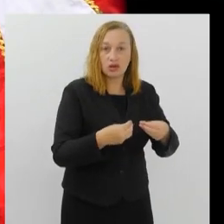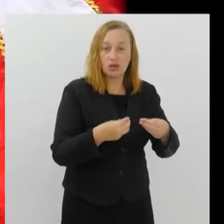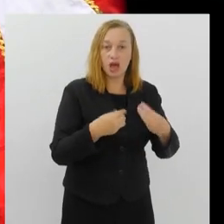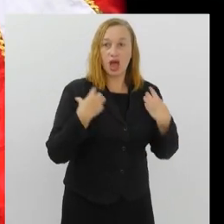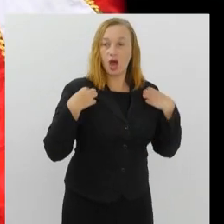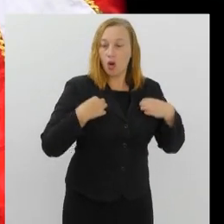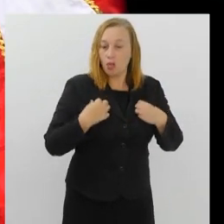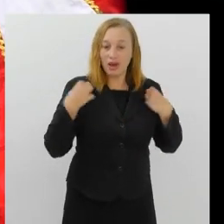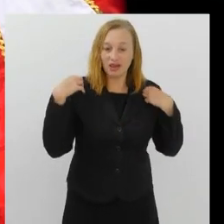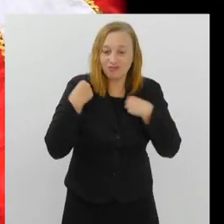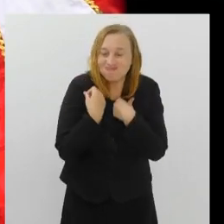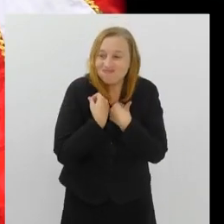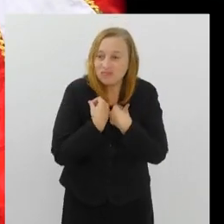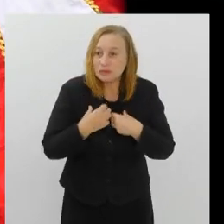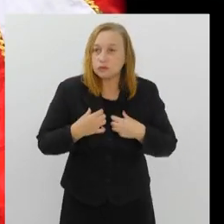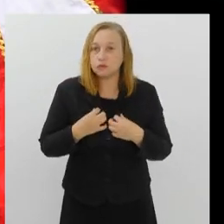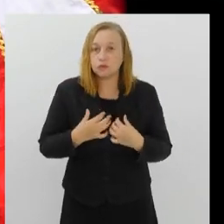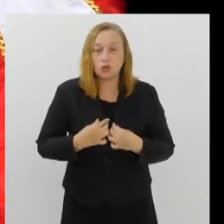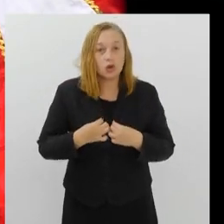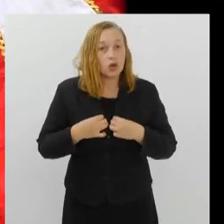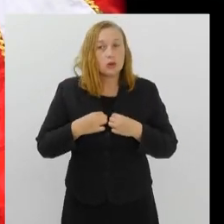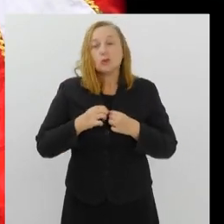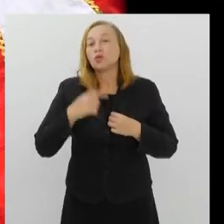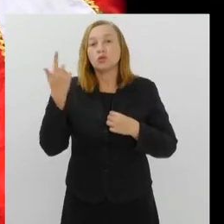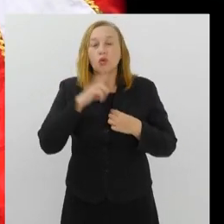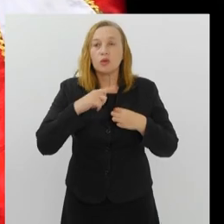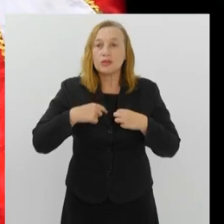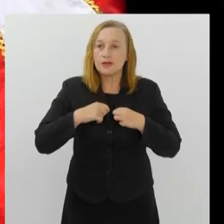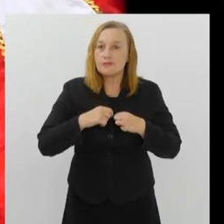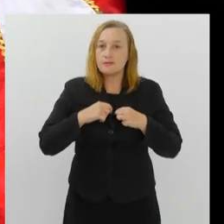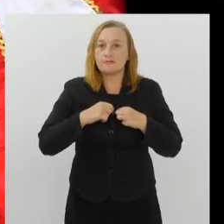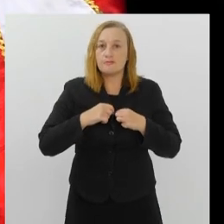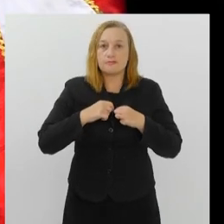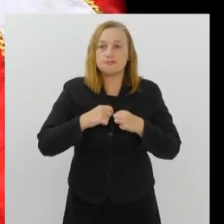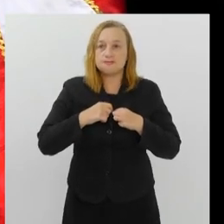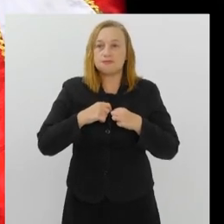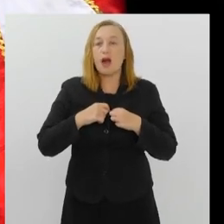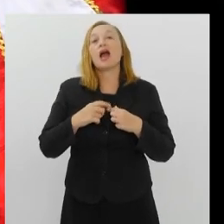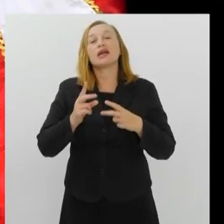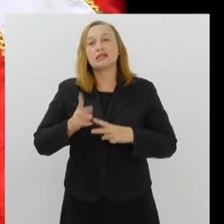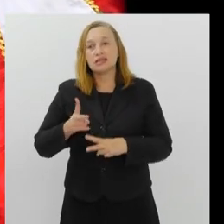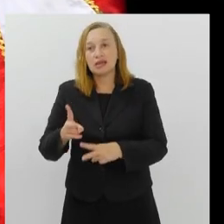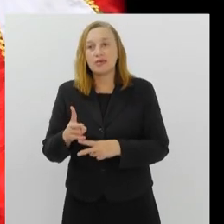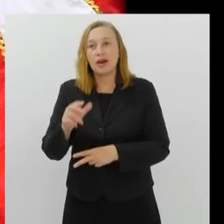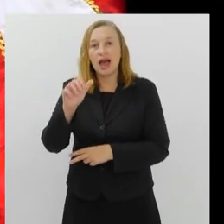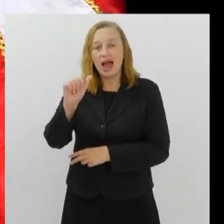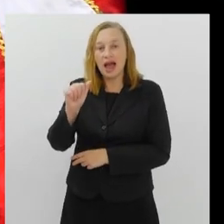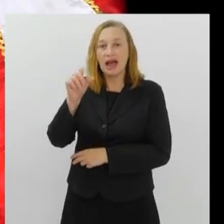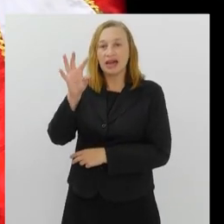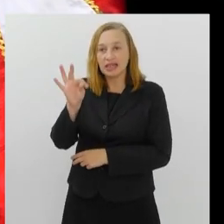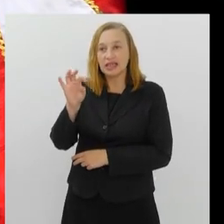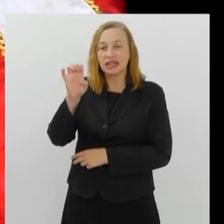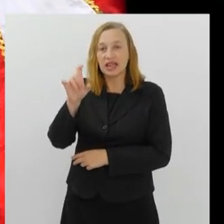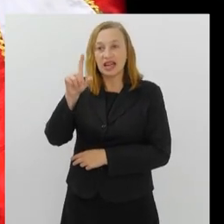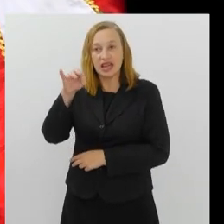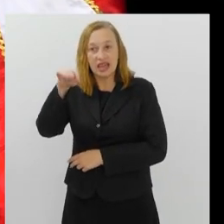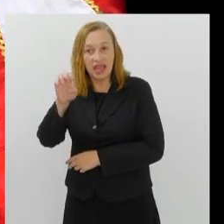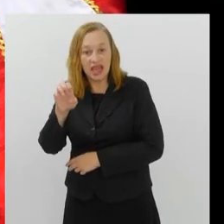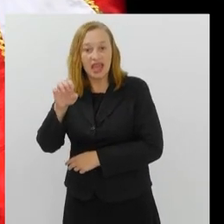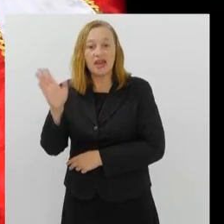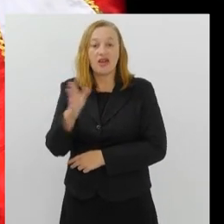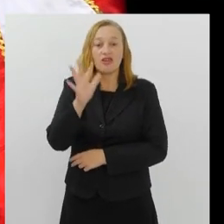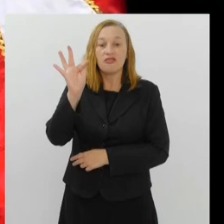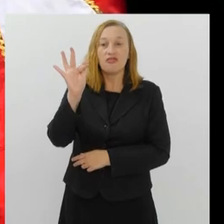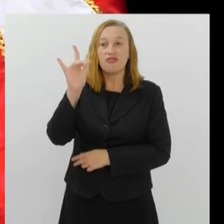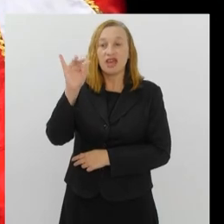não fechava. Nossa. A sorte era que o pessoal do ateliê estava ali, o pessoal do ateliê do Fernando, sempre ali no apoio, porque a gente precisar,